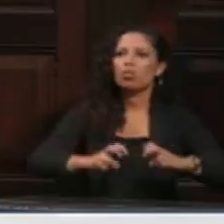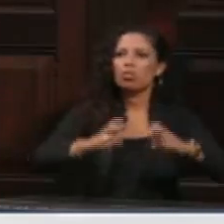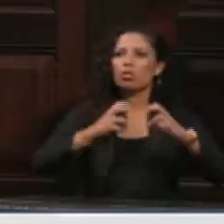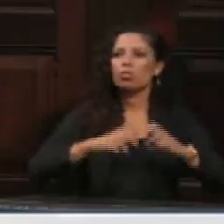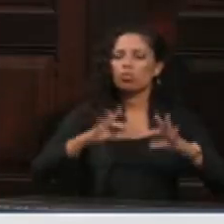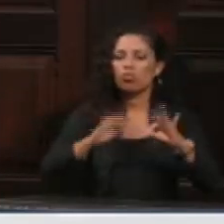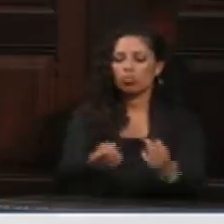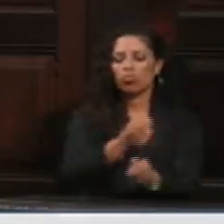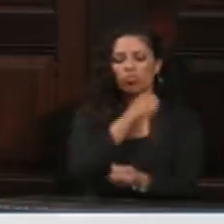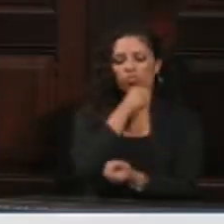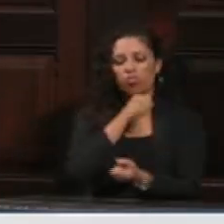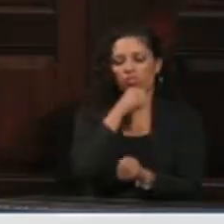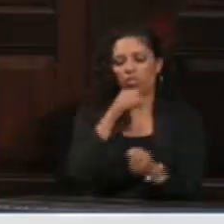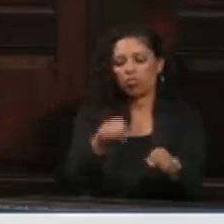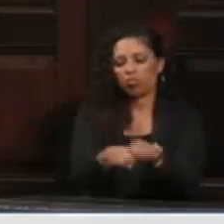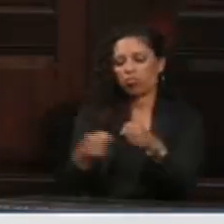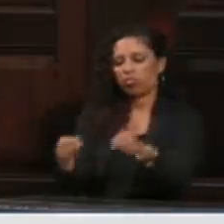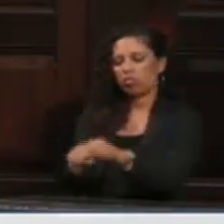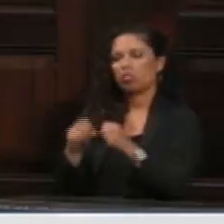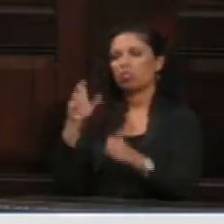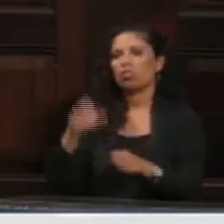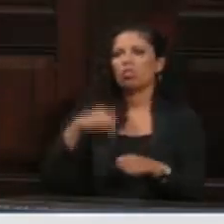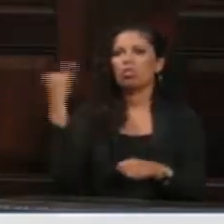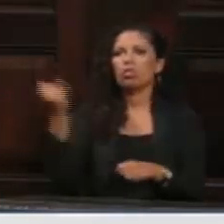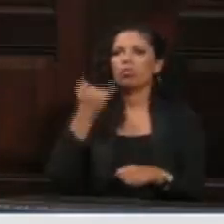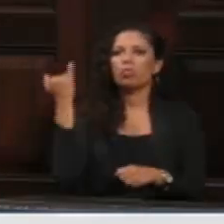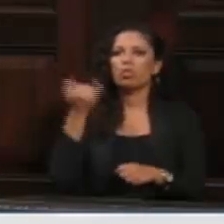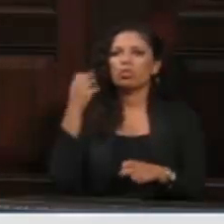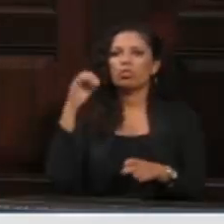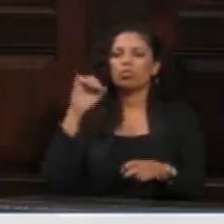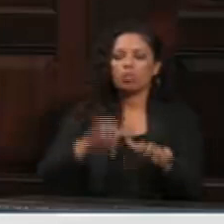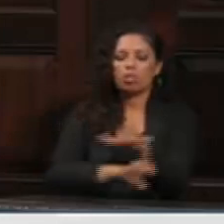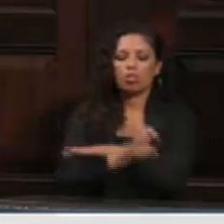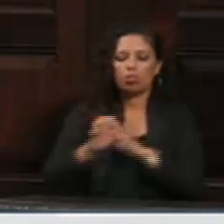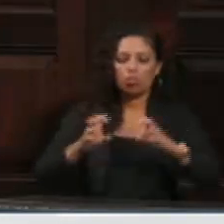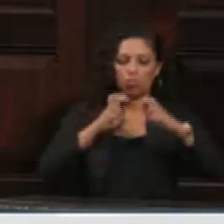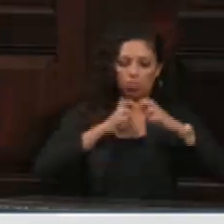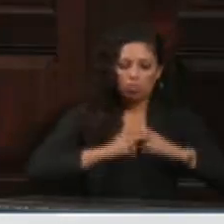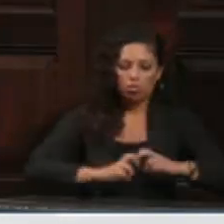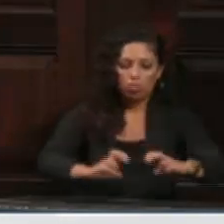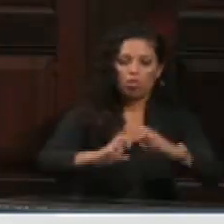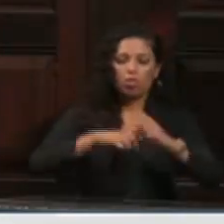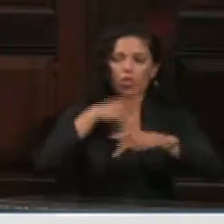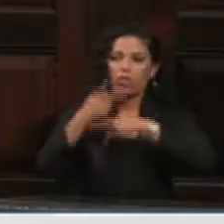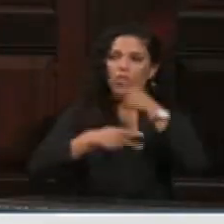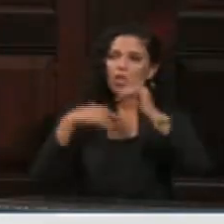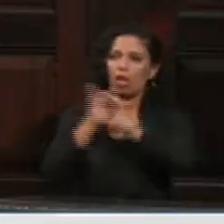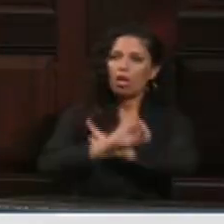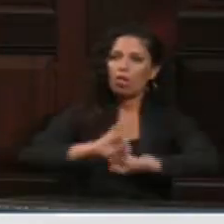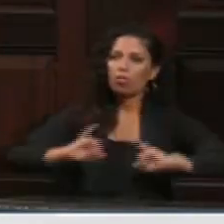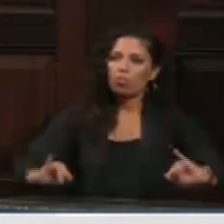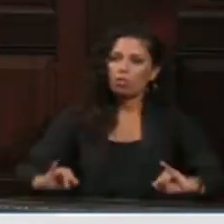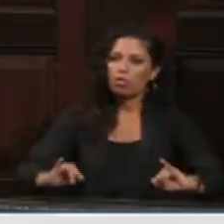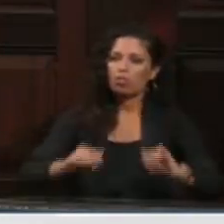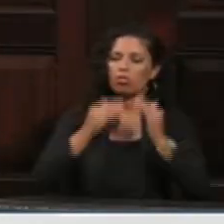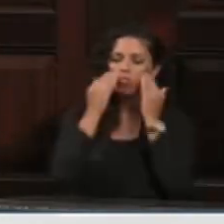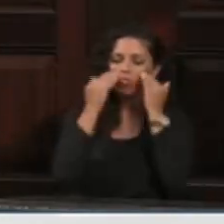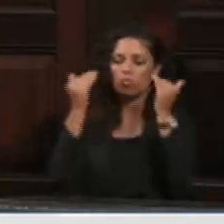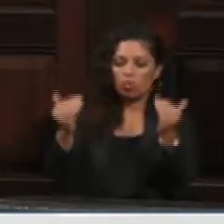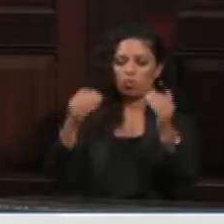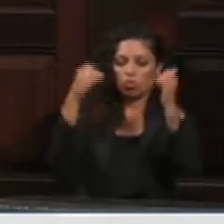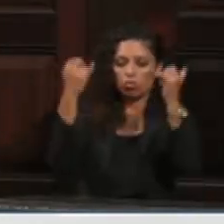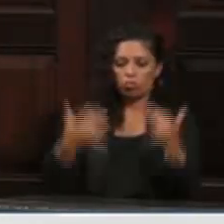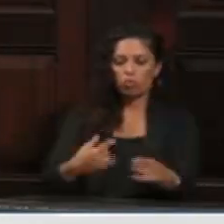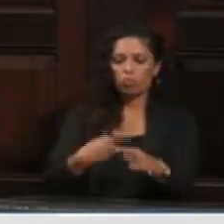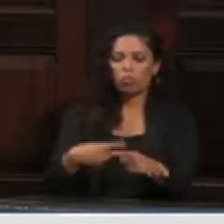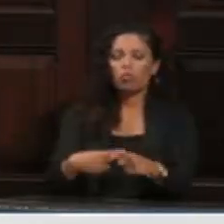E é necessário que a supervia responda pelo descaso, pelo sucateamento,